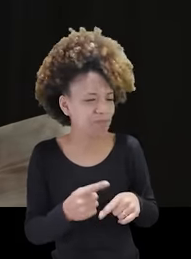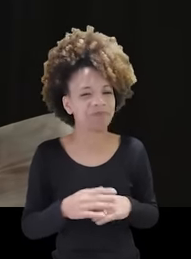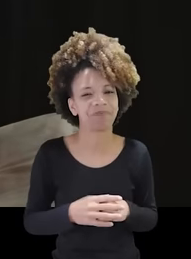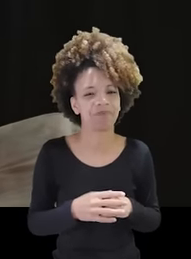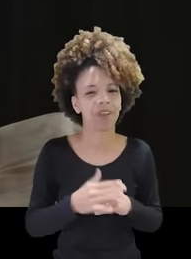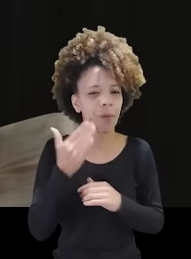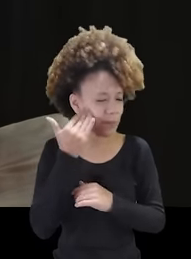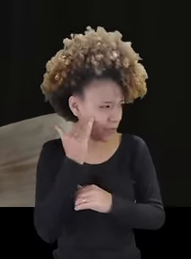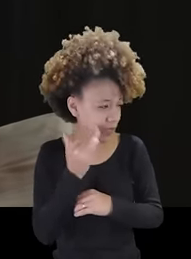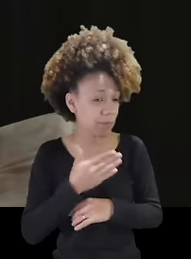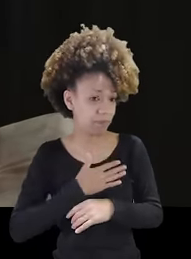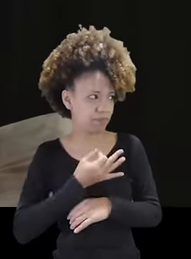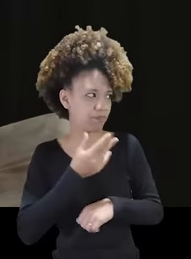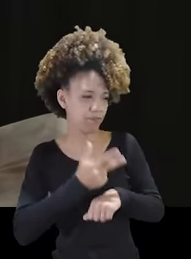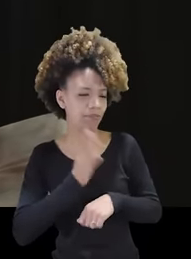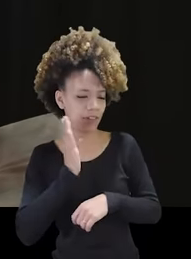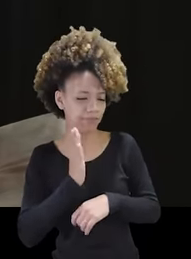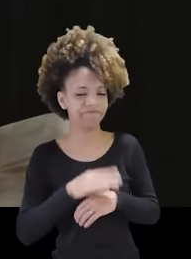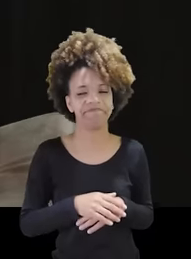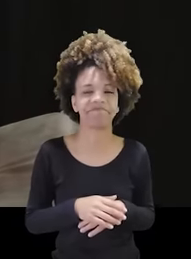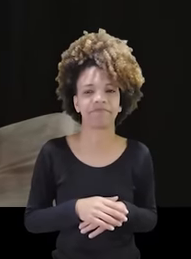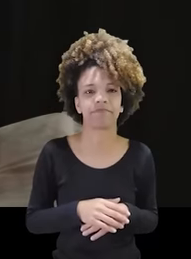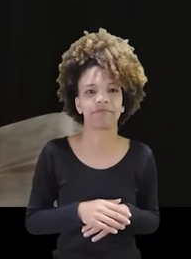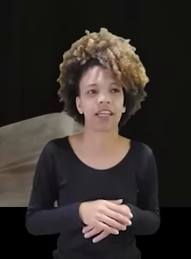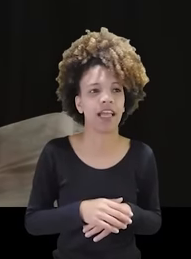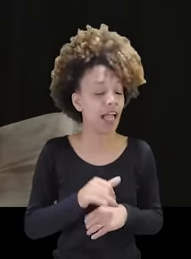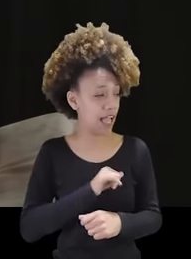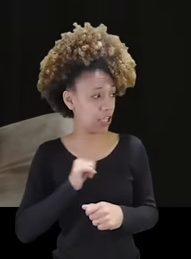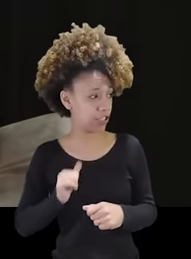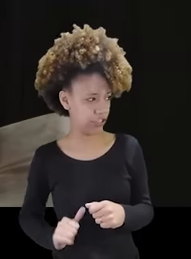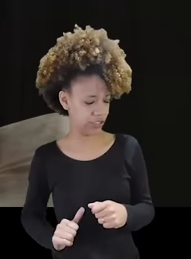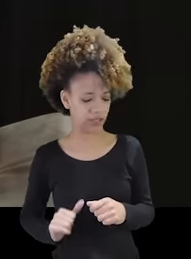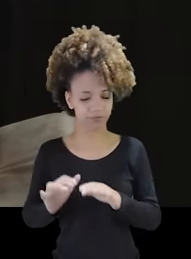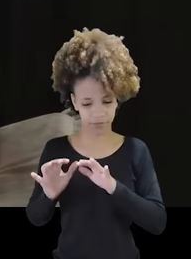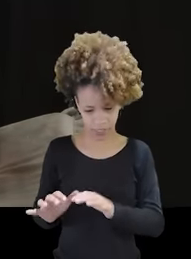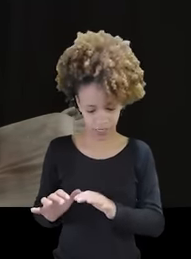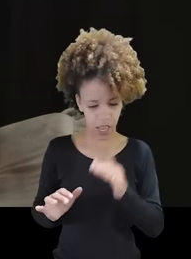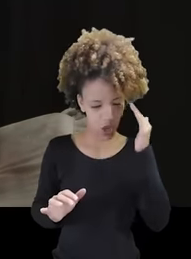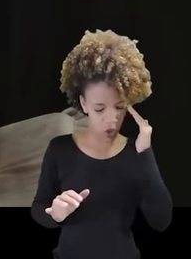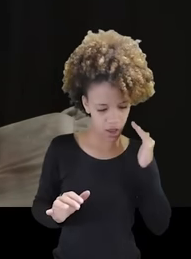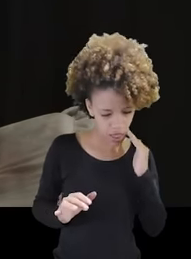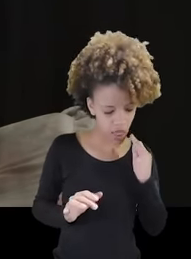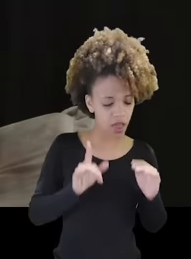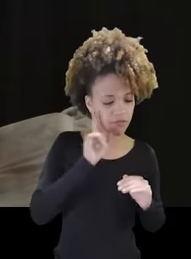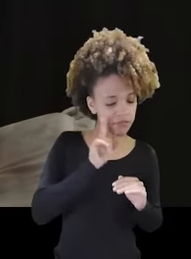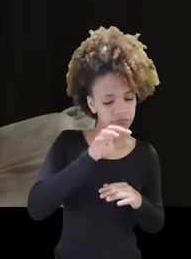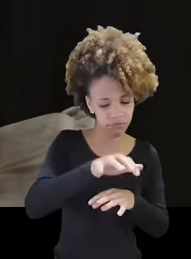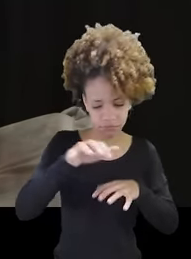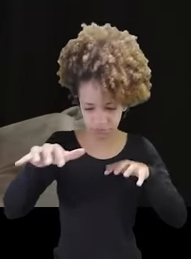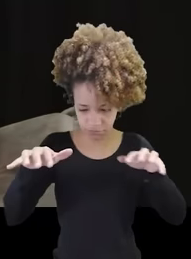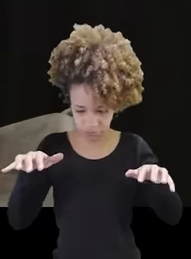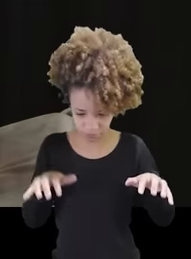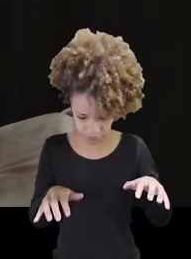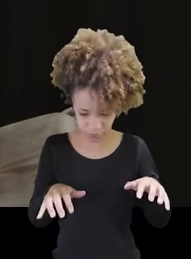pelo que eu entendo meu achismo burro aqui mas vamos lá a China tá aqui correta aqui Estados Unidos está aqui diria que